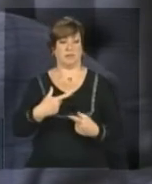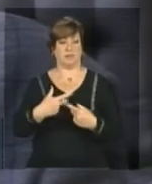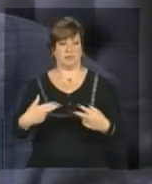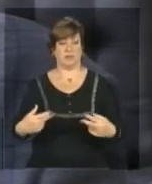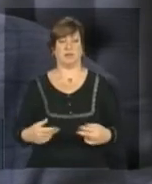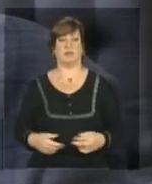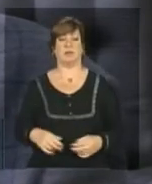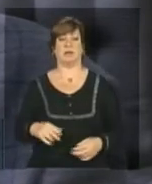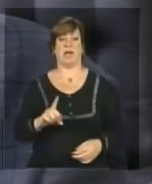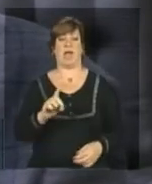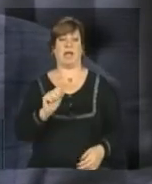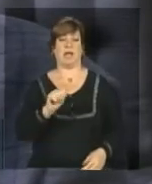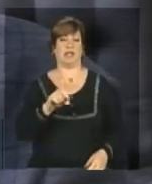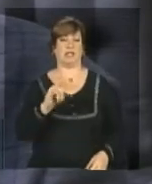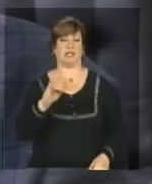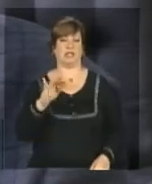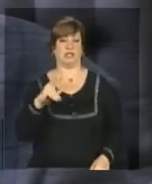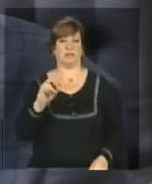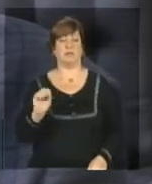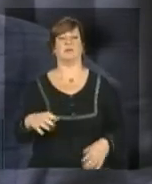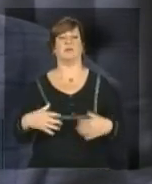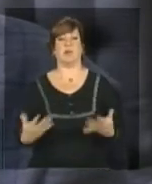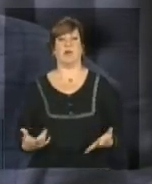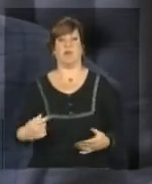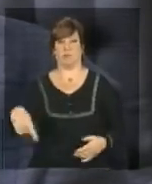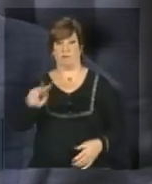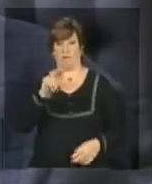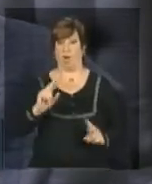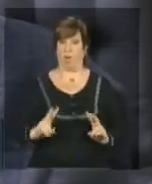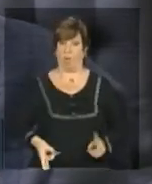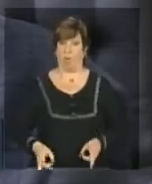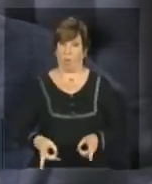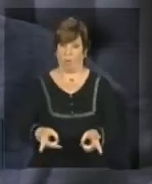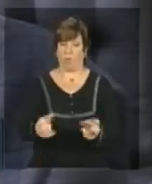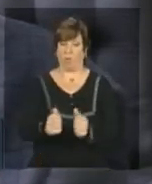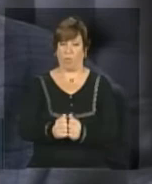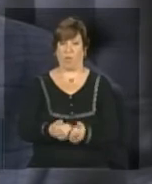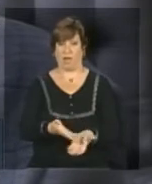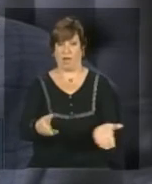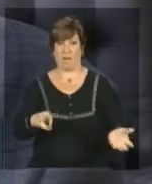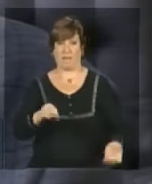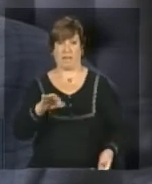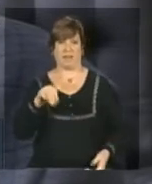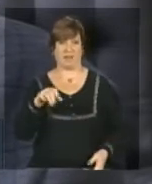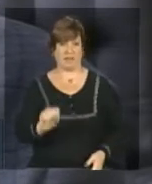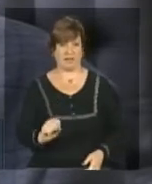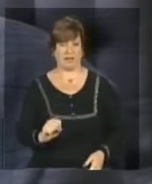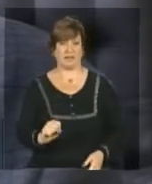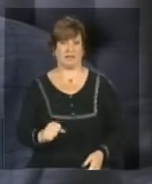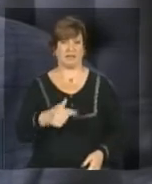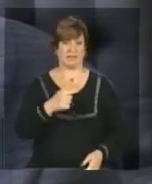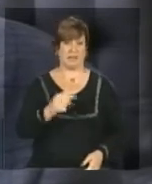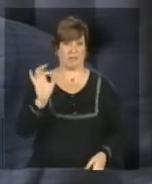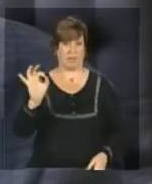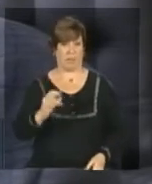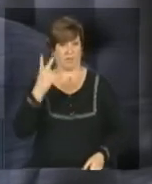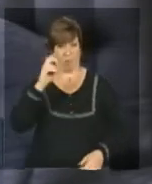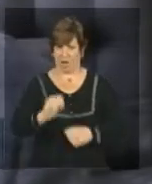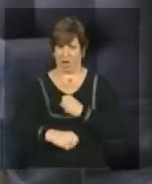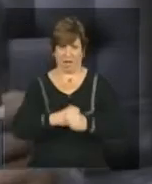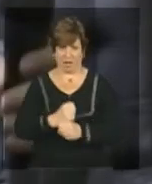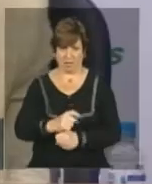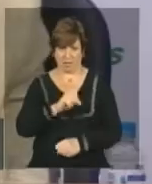ativos. Vocês vão continuar com essas metas de 7%